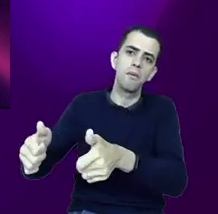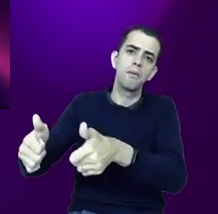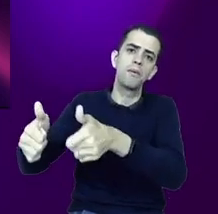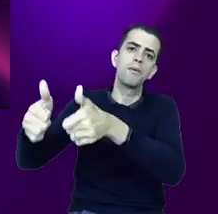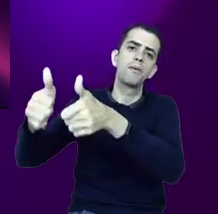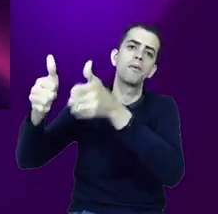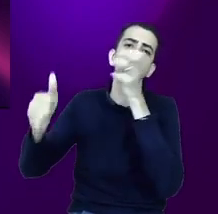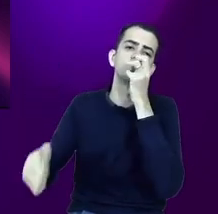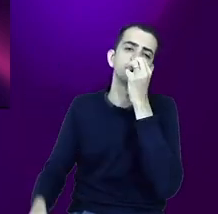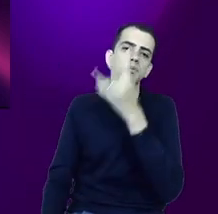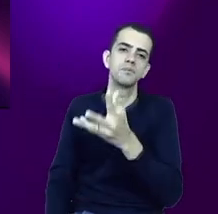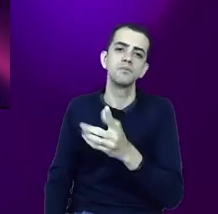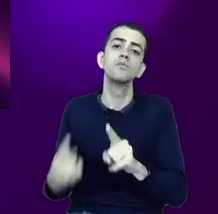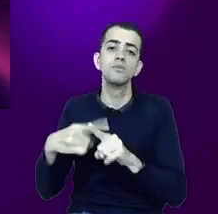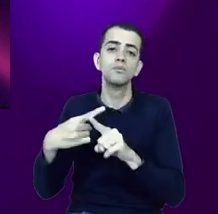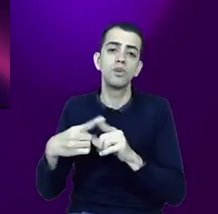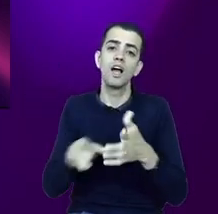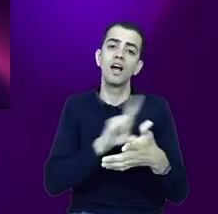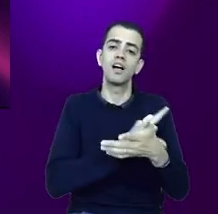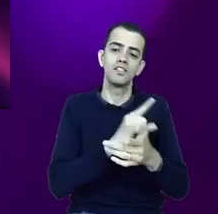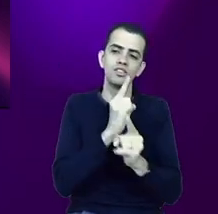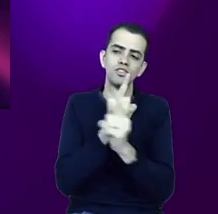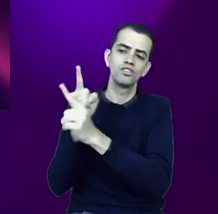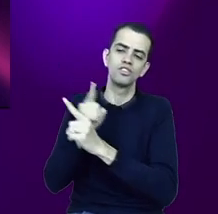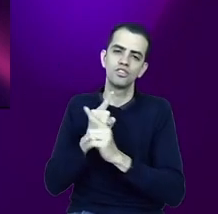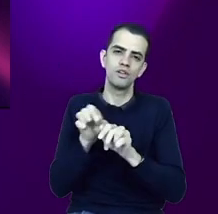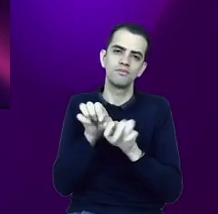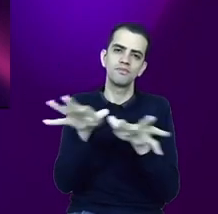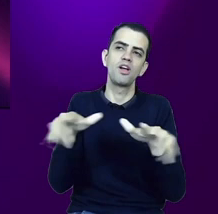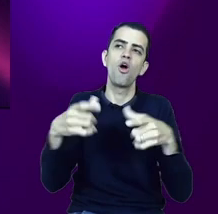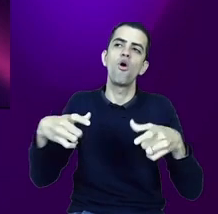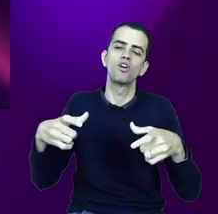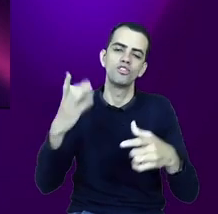da ressecção é muito definidora disso.